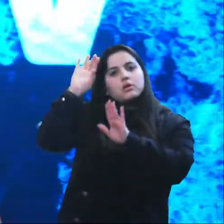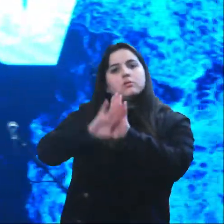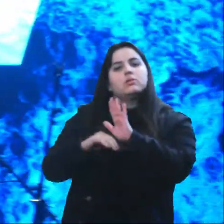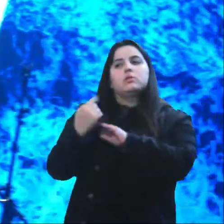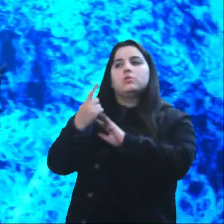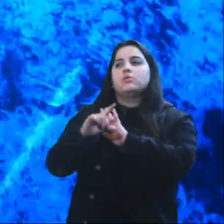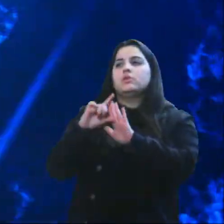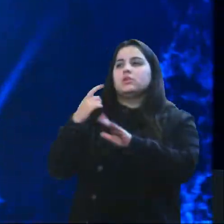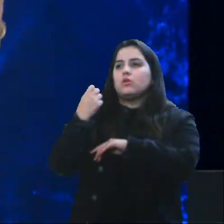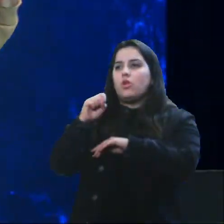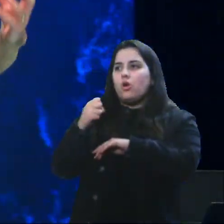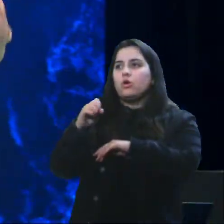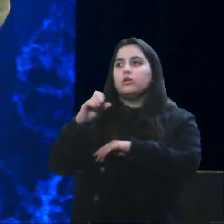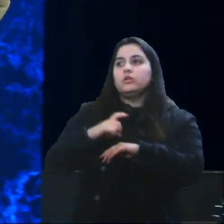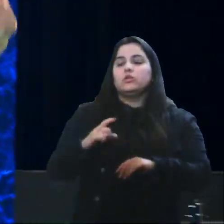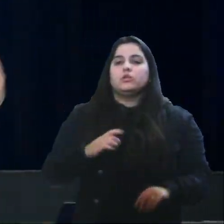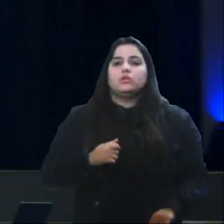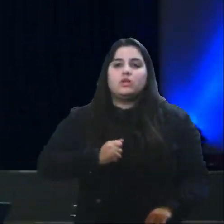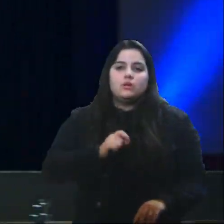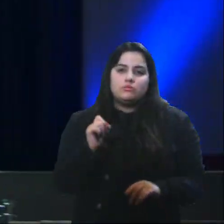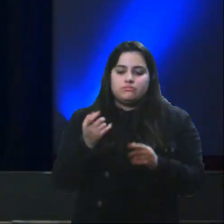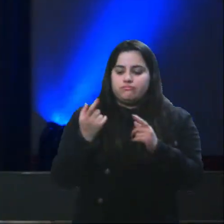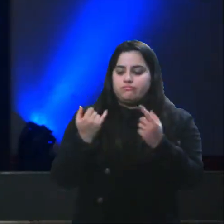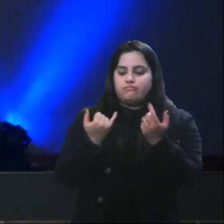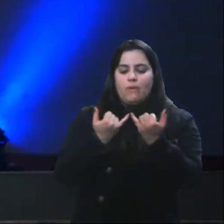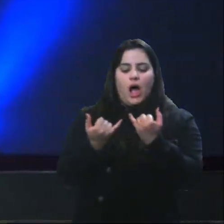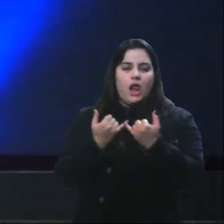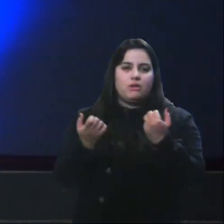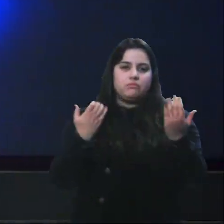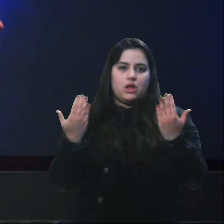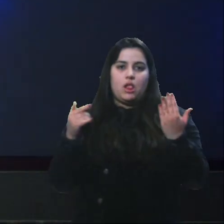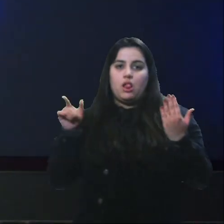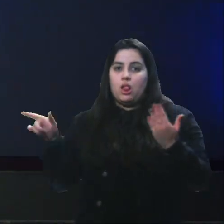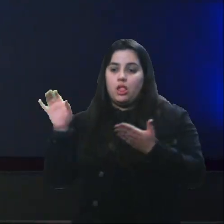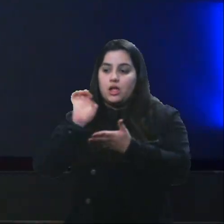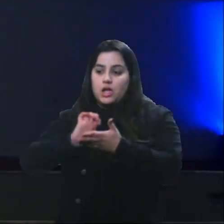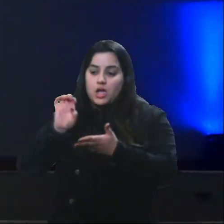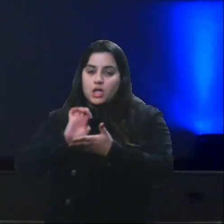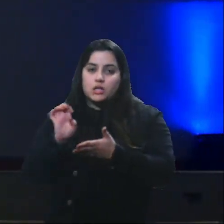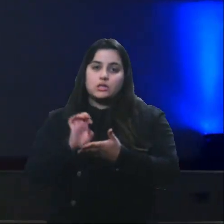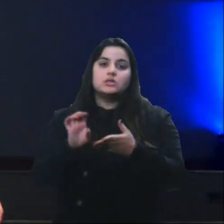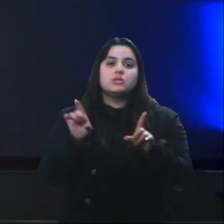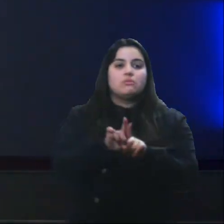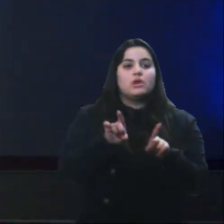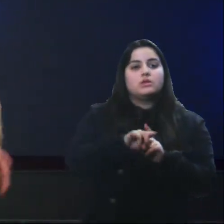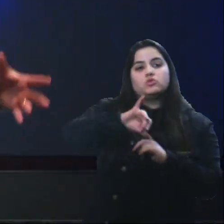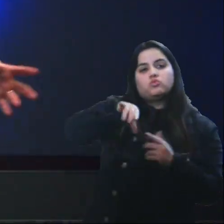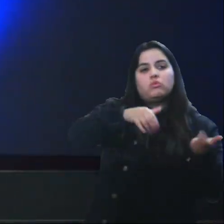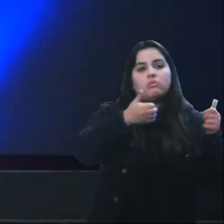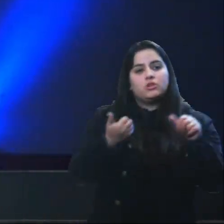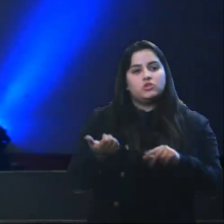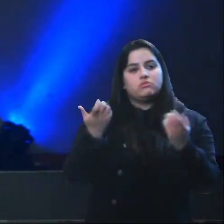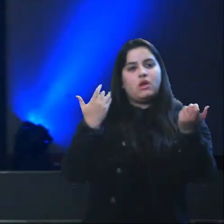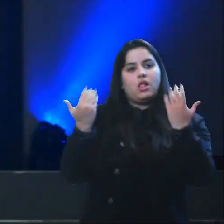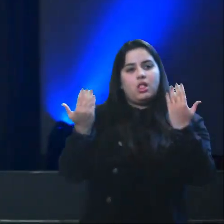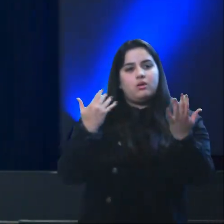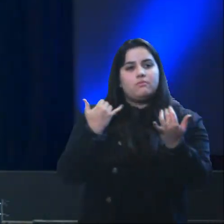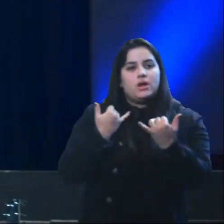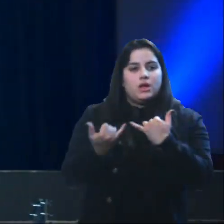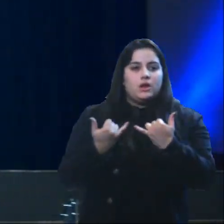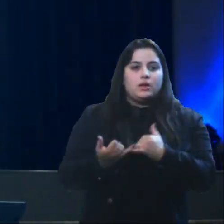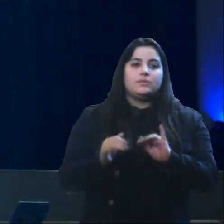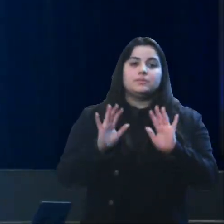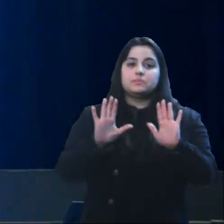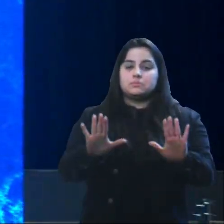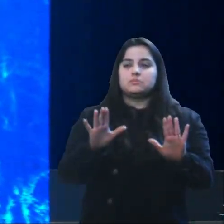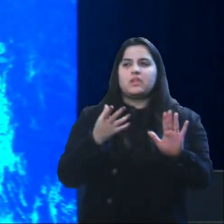vai ver que tem uma certa semelhança entre Elias e João Batista. Tanto que o povo daquela época, de